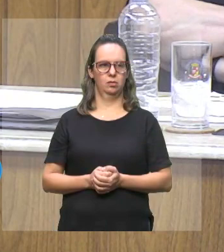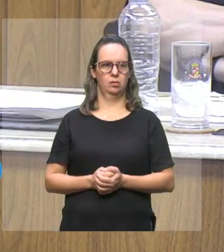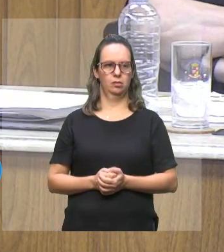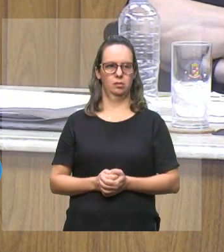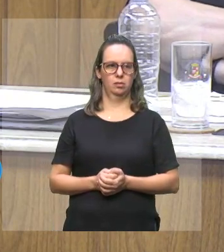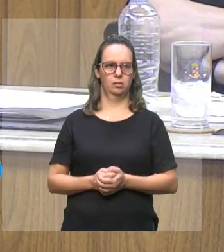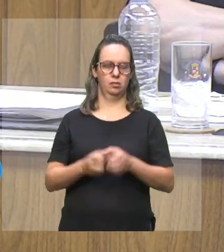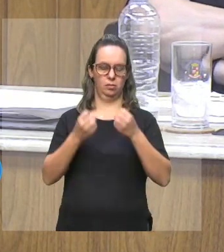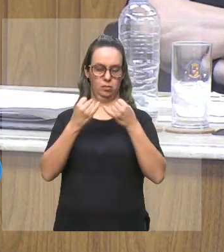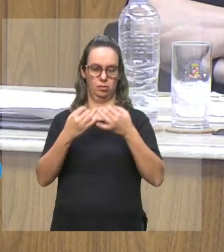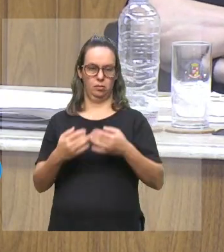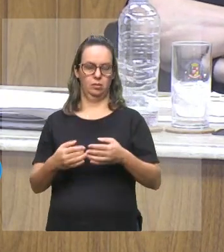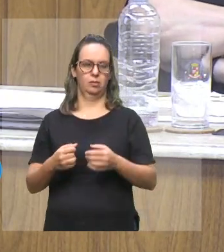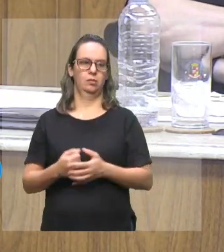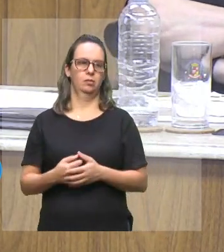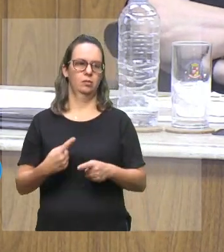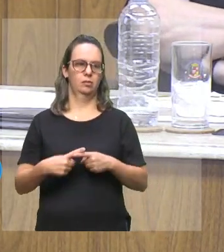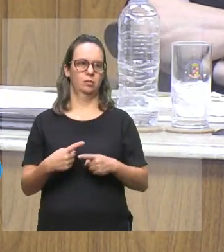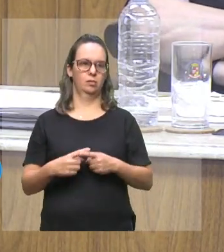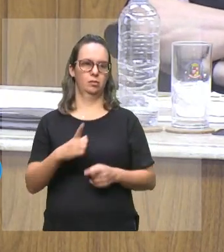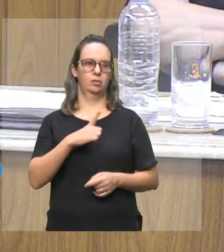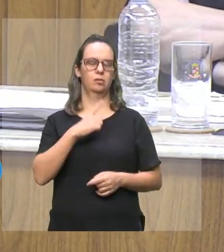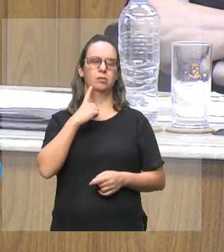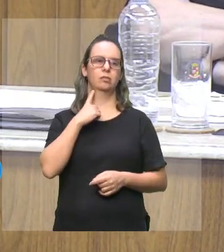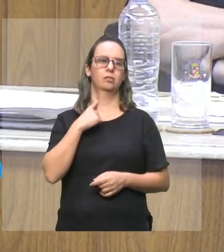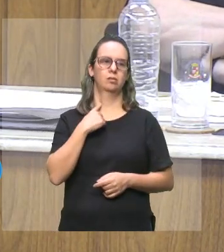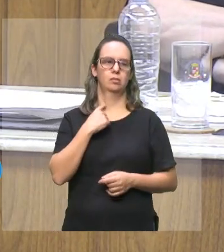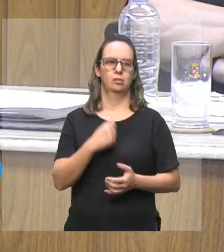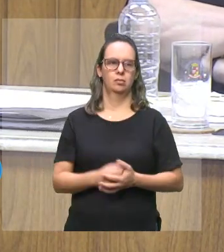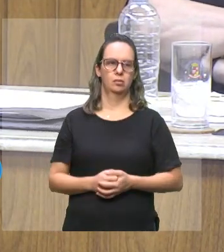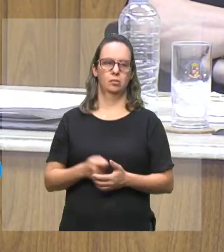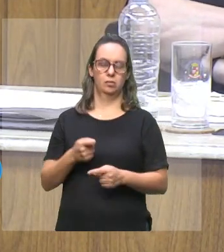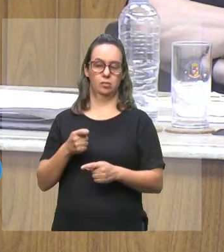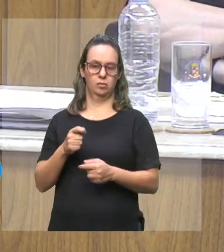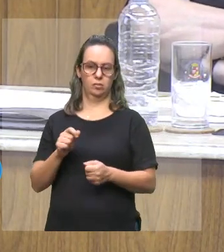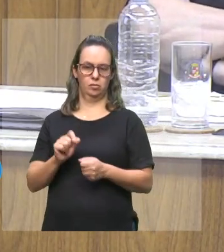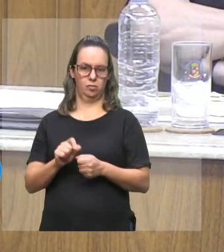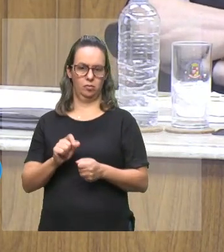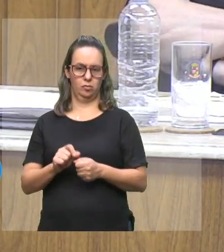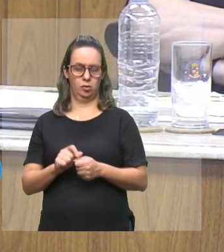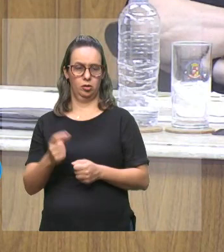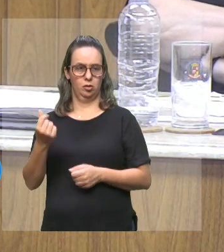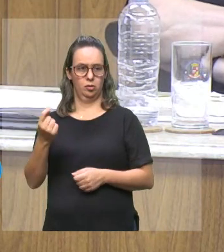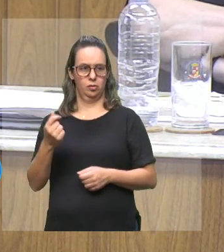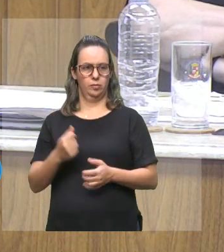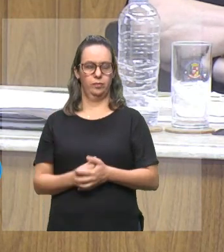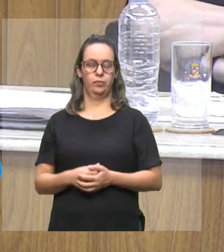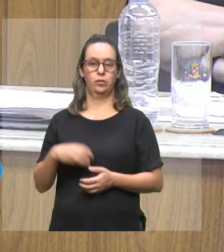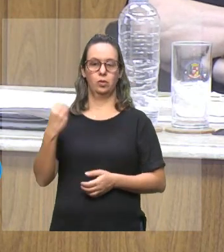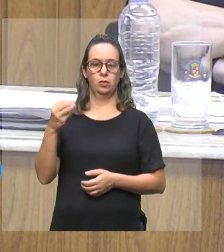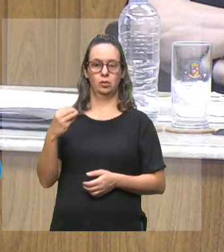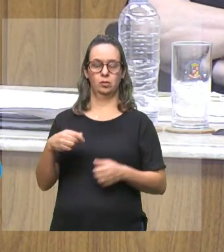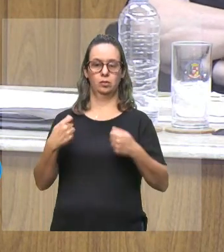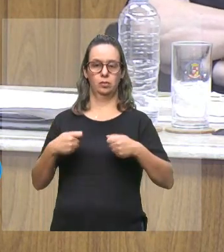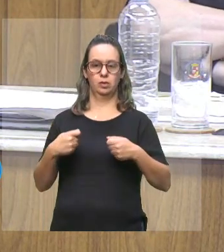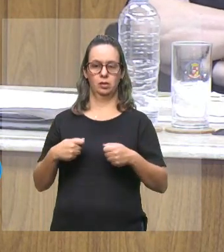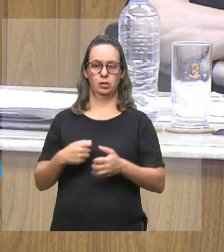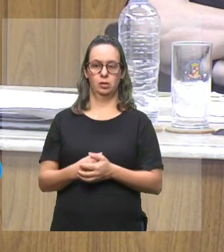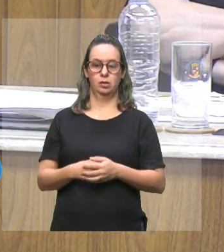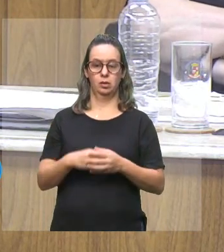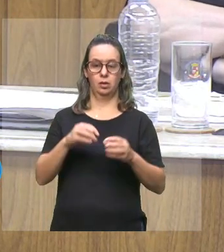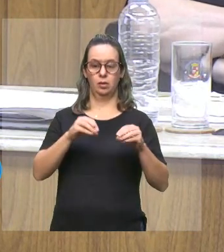exposição dos motivos tem por objetivo fixar o regime de adiantamento para situações de deslocamentos dos agentes